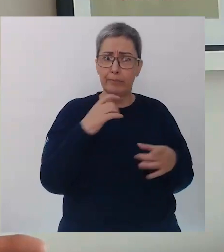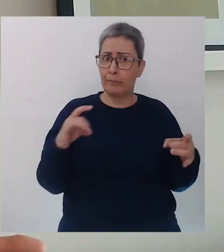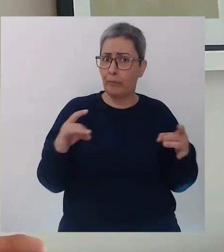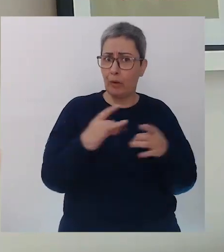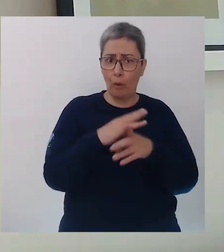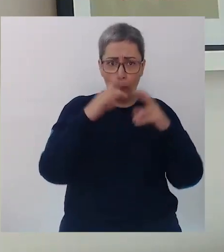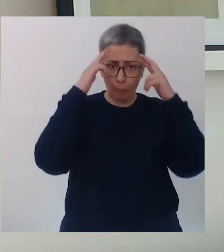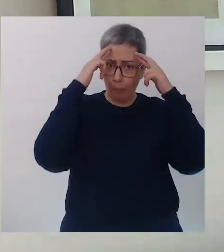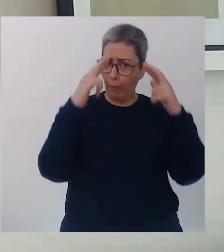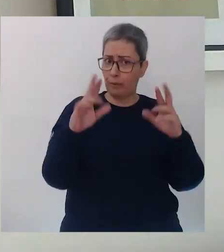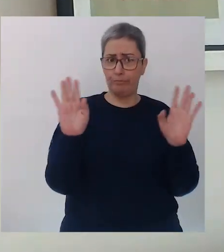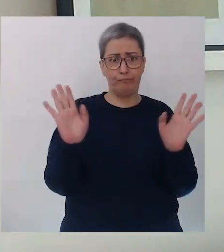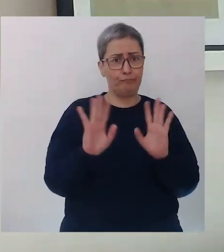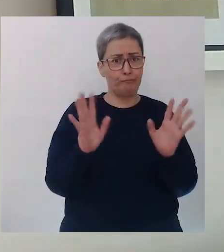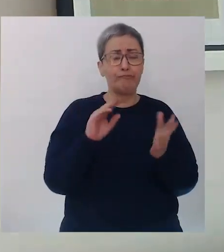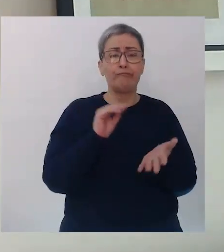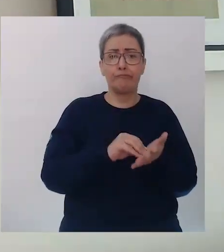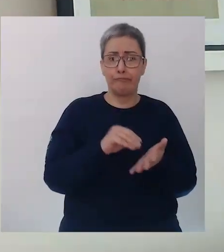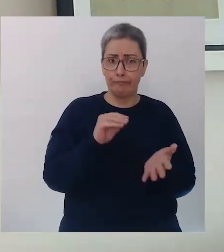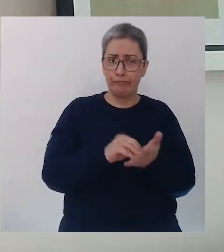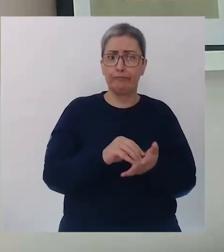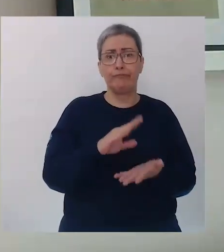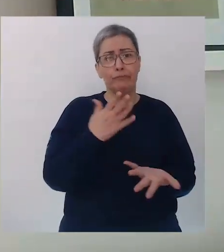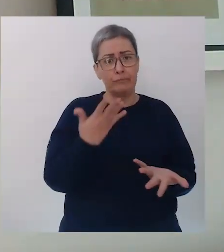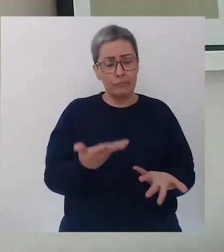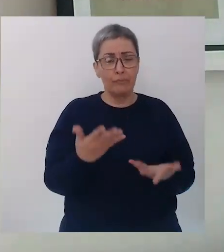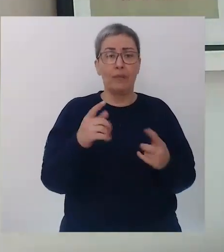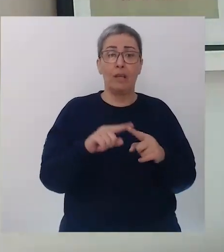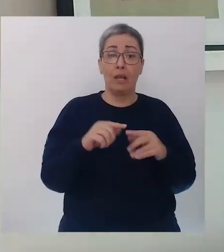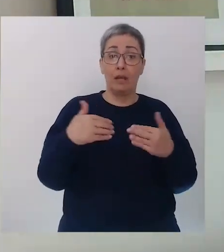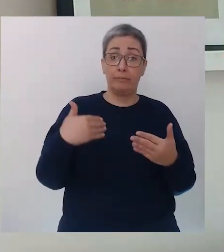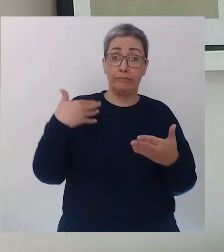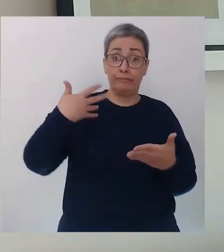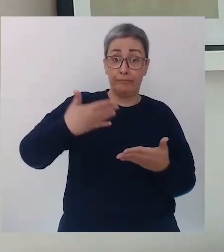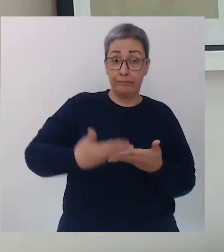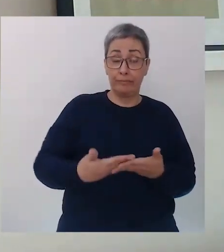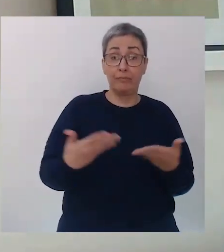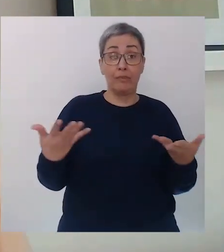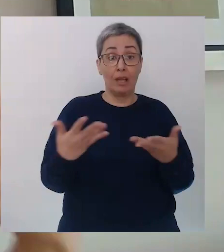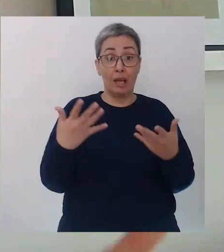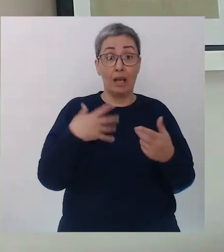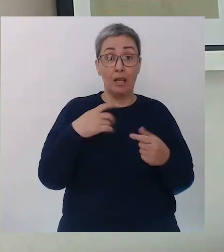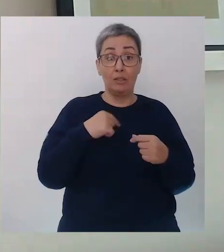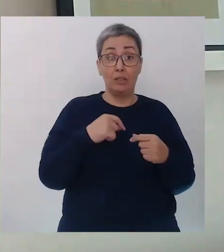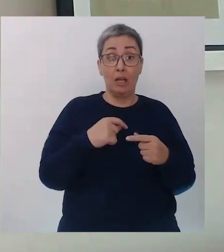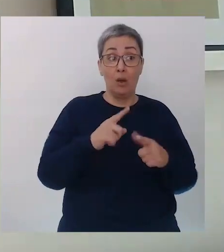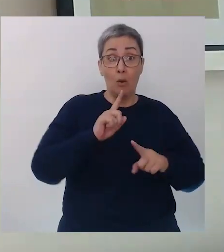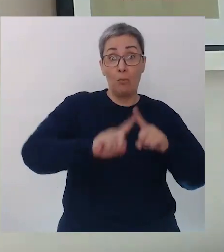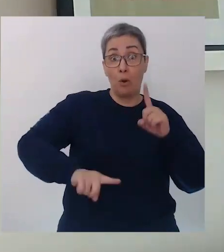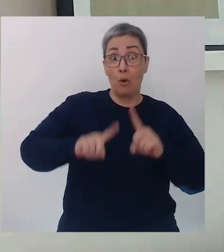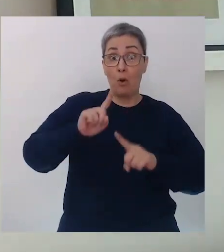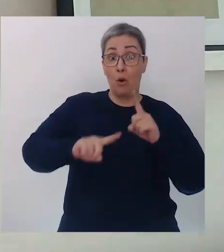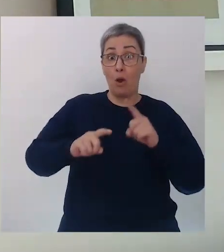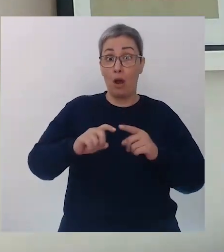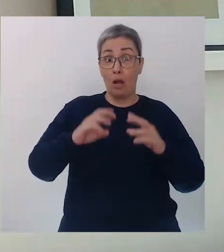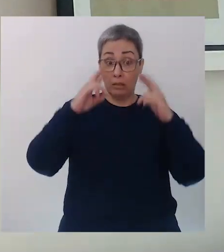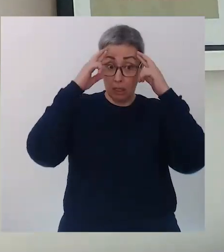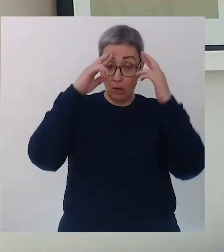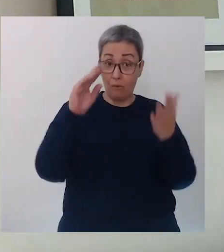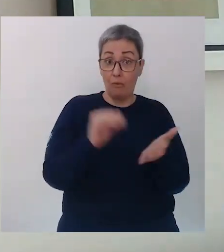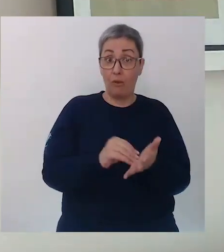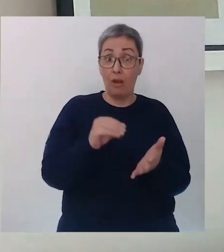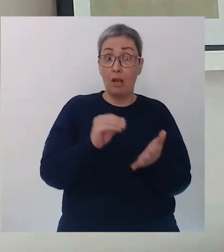totalmente respeitada. Acredita? Pois é. Enquanto isso, né, as violações e os